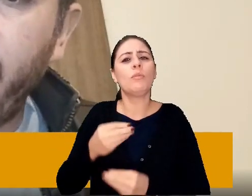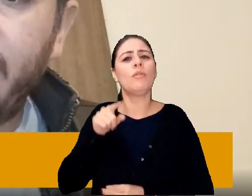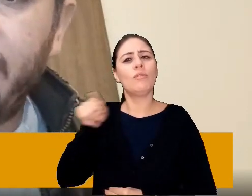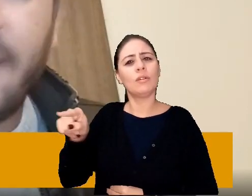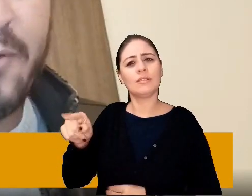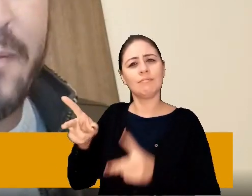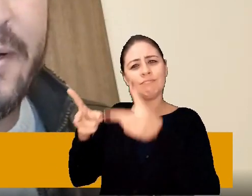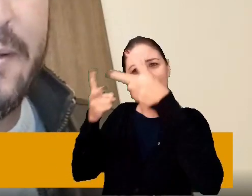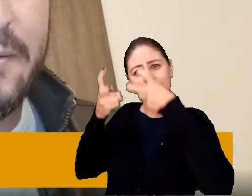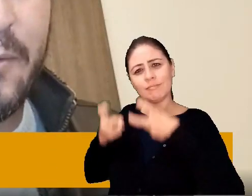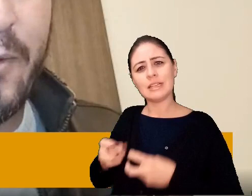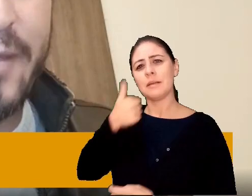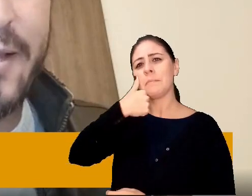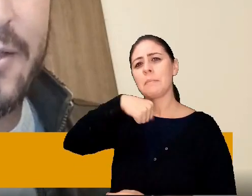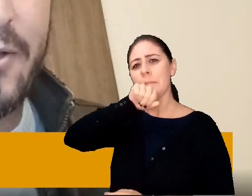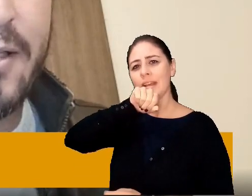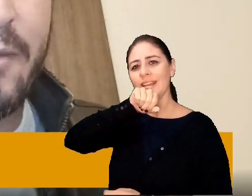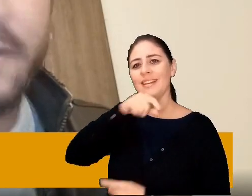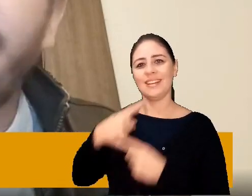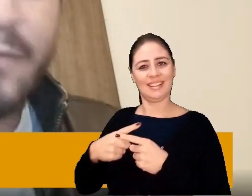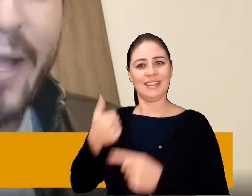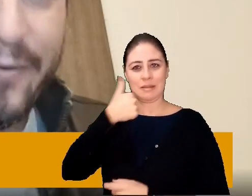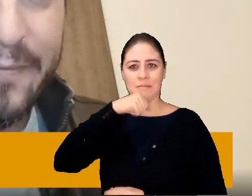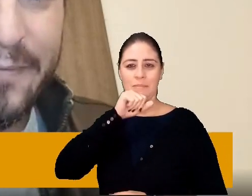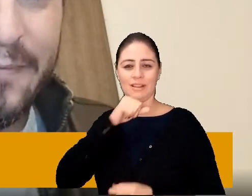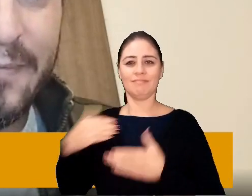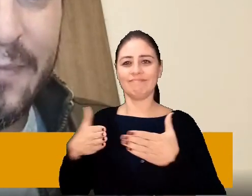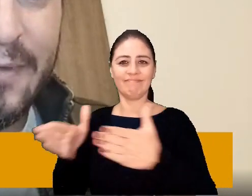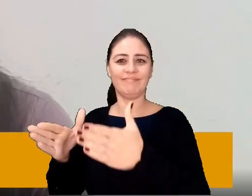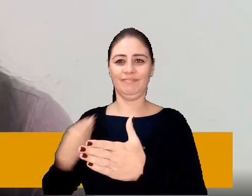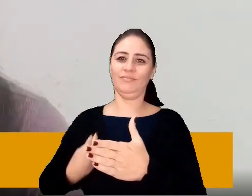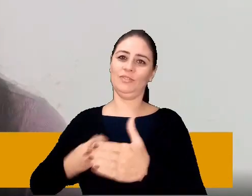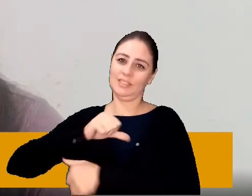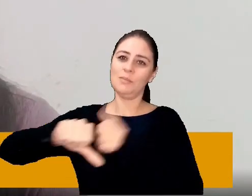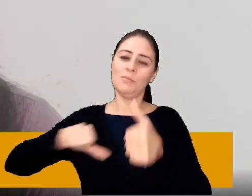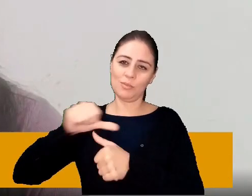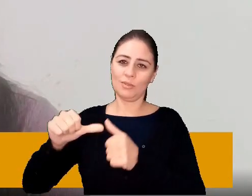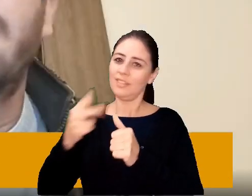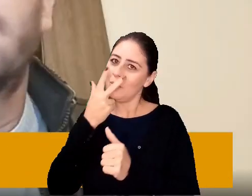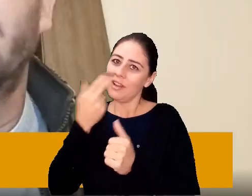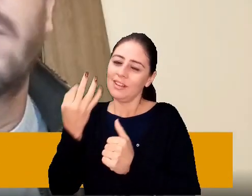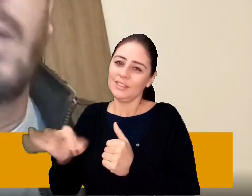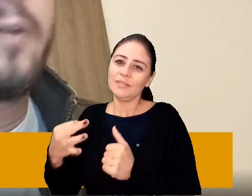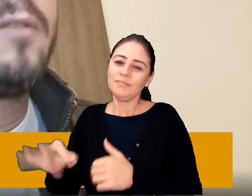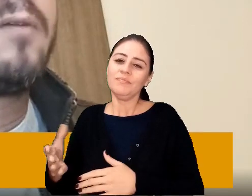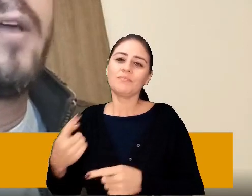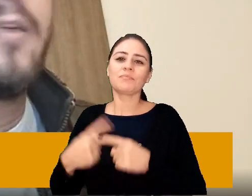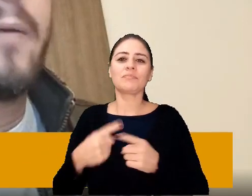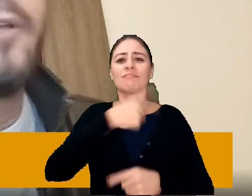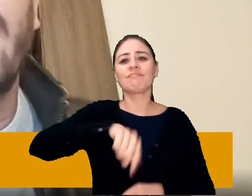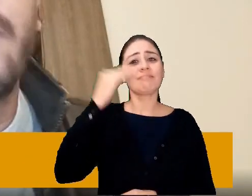como você via a sua mãe, ou essa trajetória da tua mãe deve ter mudado. Sim. Possivelmente, né? Mudou